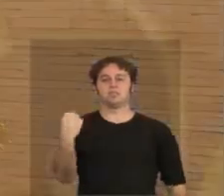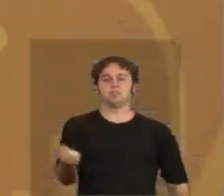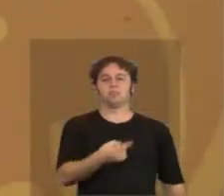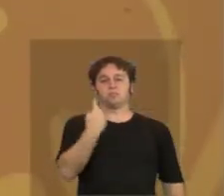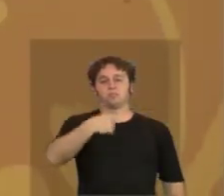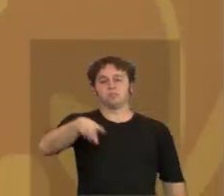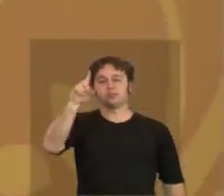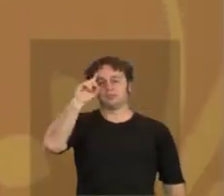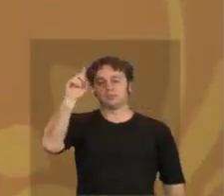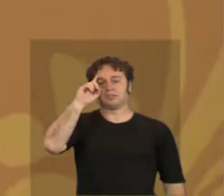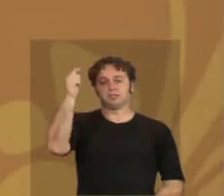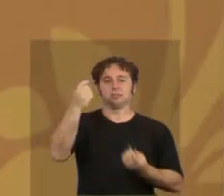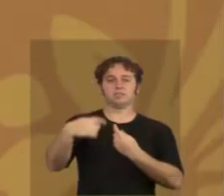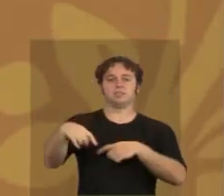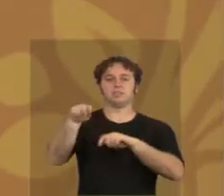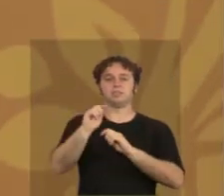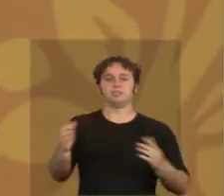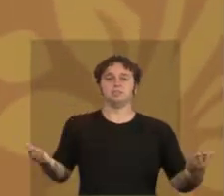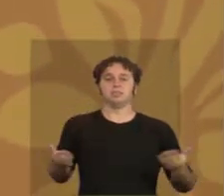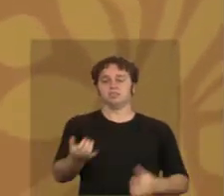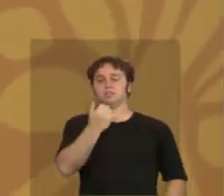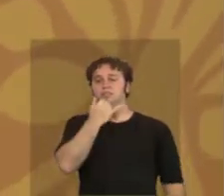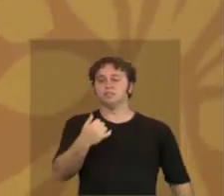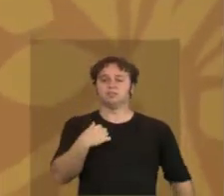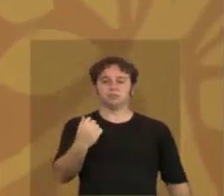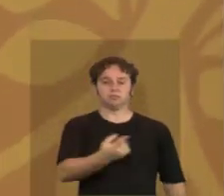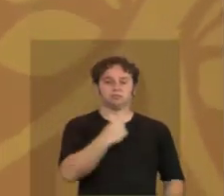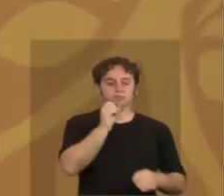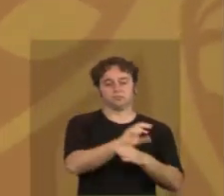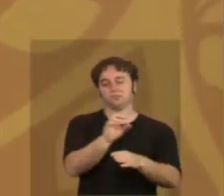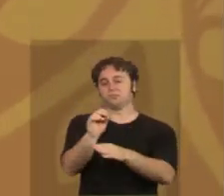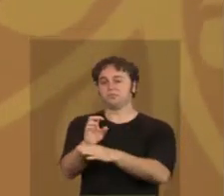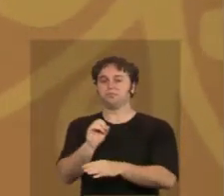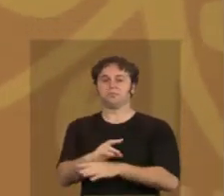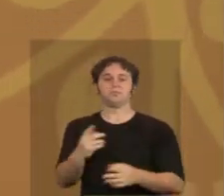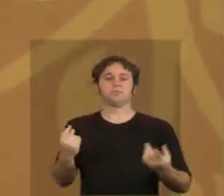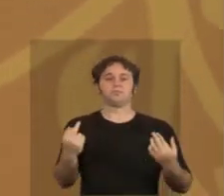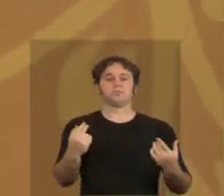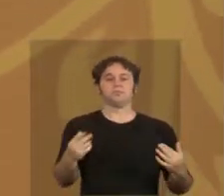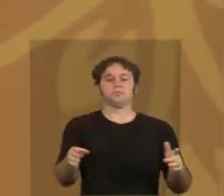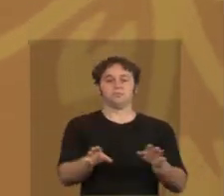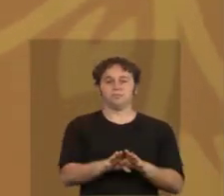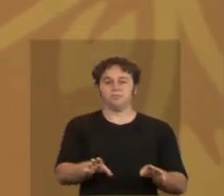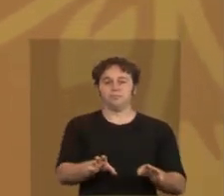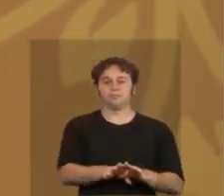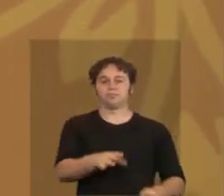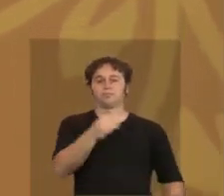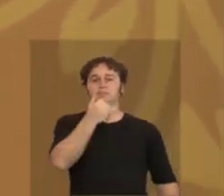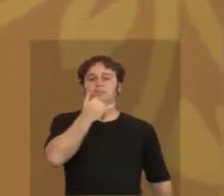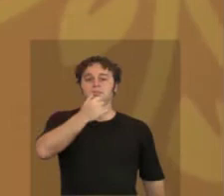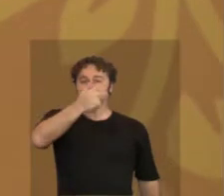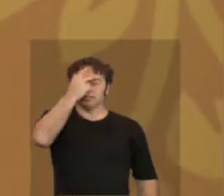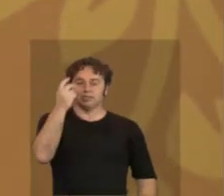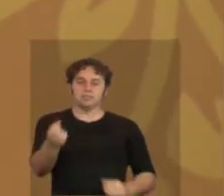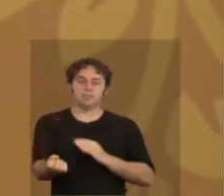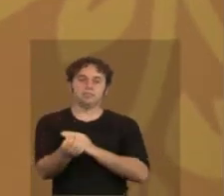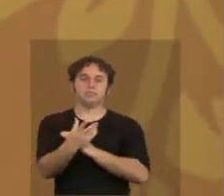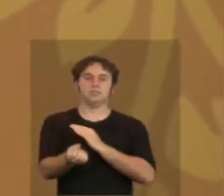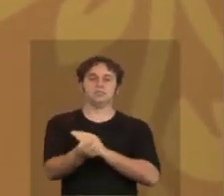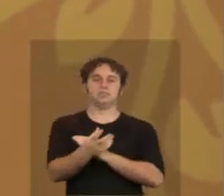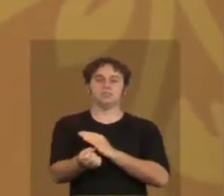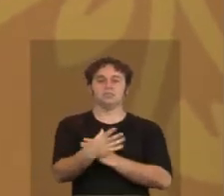céu. O pão nosso de cada dia nos dai hoje, perdoai as nossas ofensas, assim como